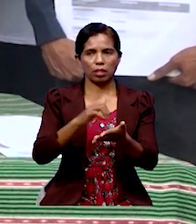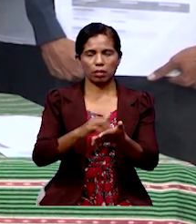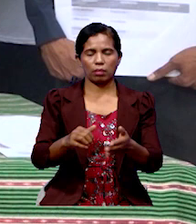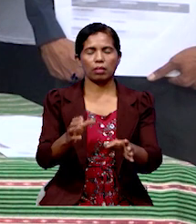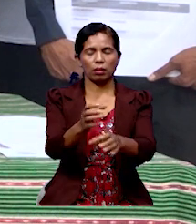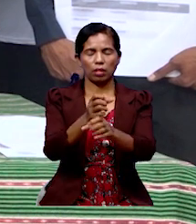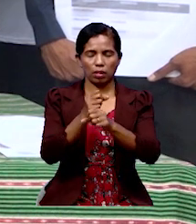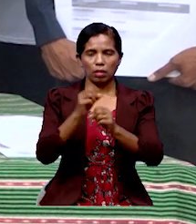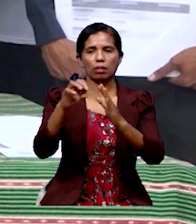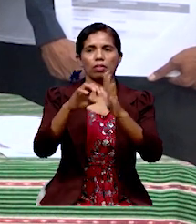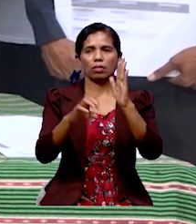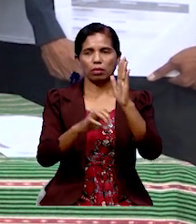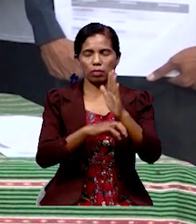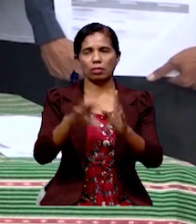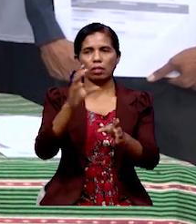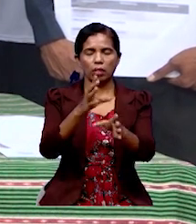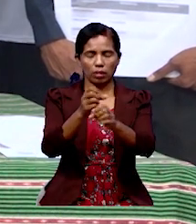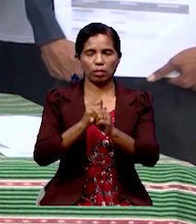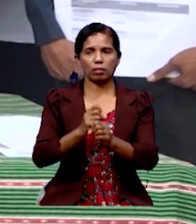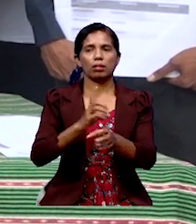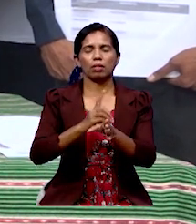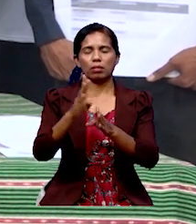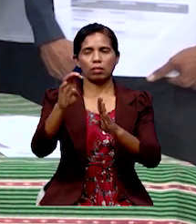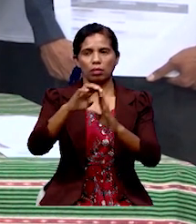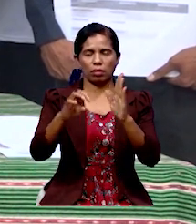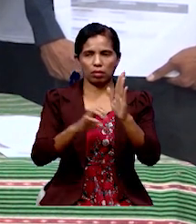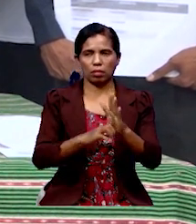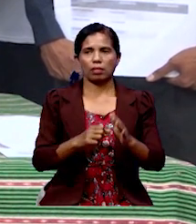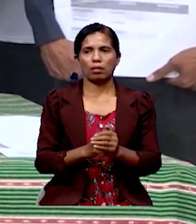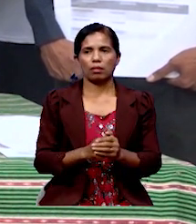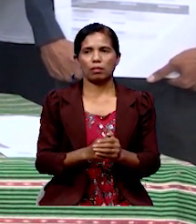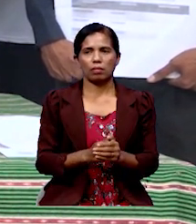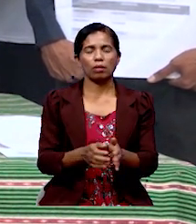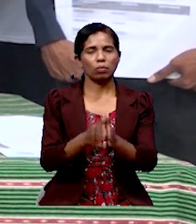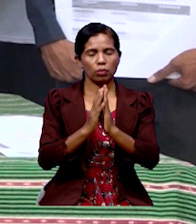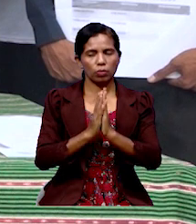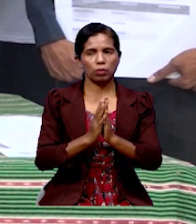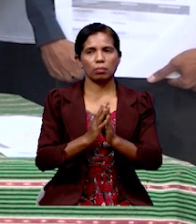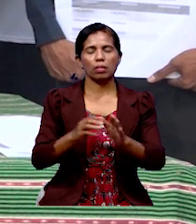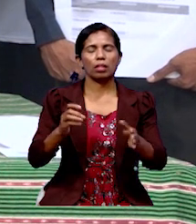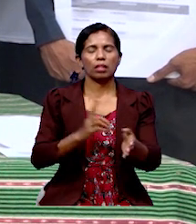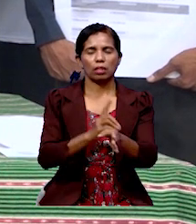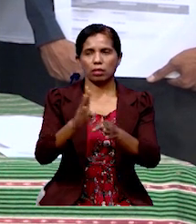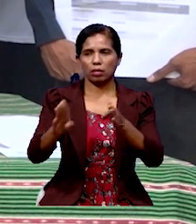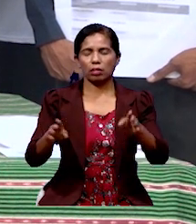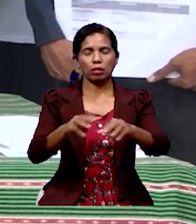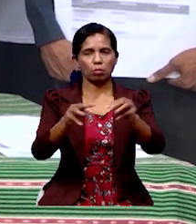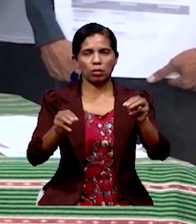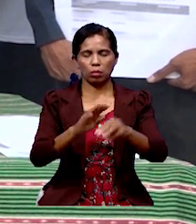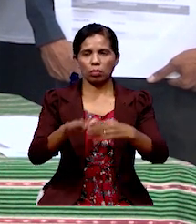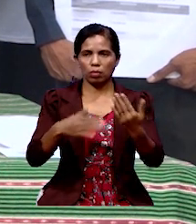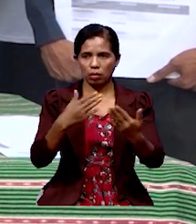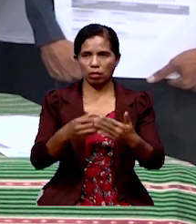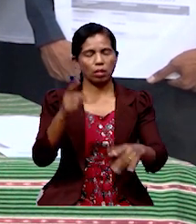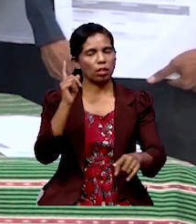executivos. Executivos, né? Cato congresso, né? Hau expulsa sira, oficialmente. Rússio para a estrutura nacional, municipal, toda base,